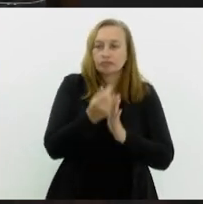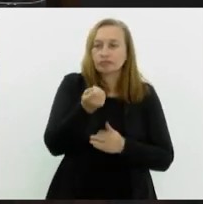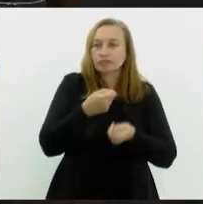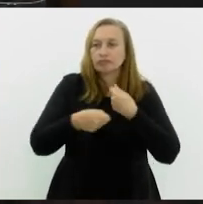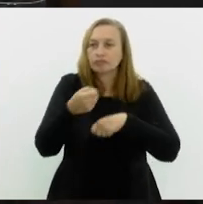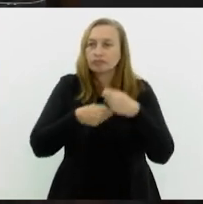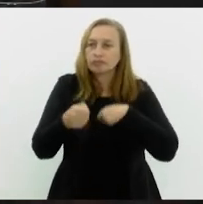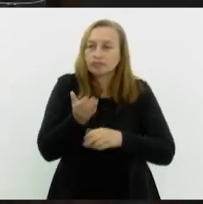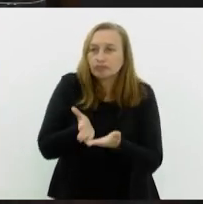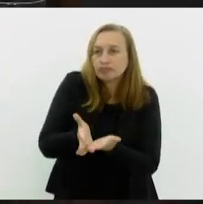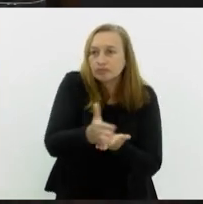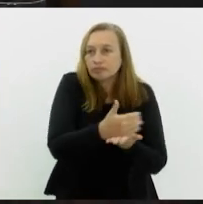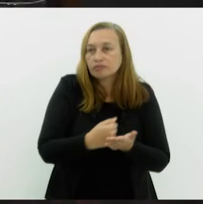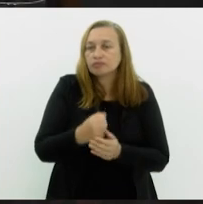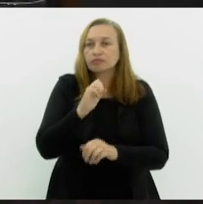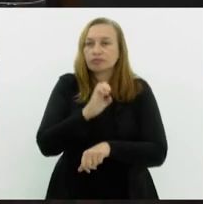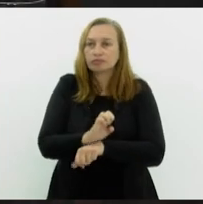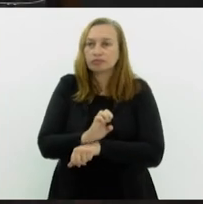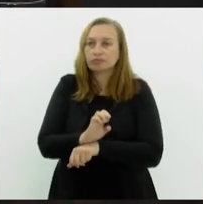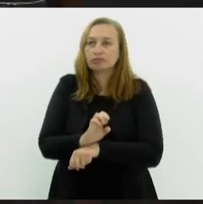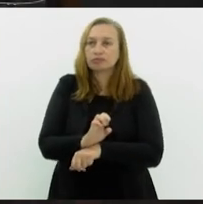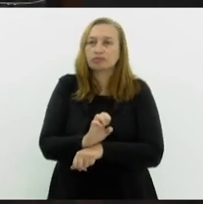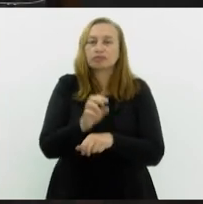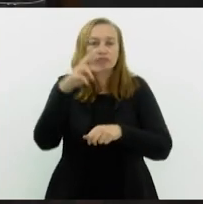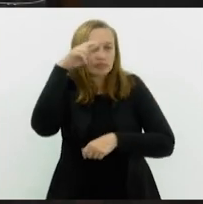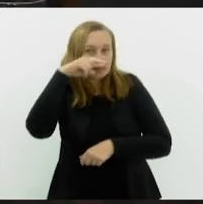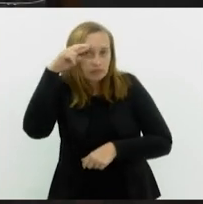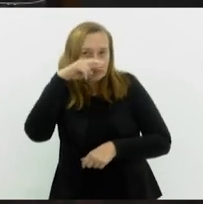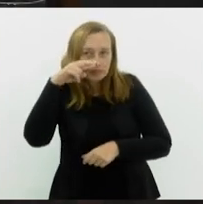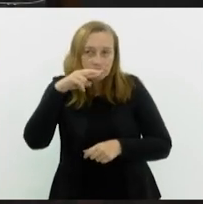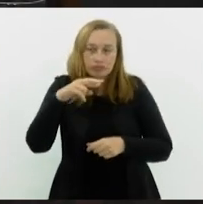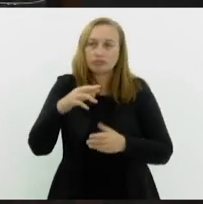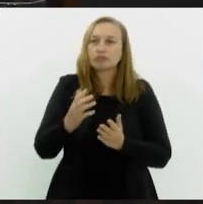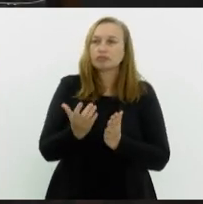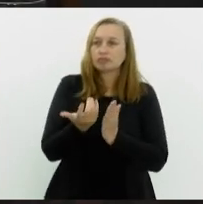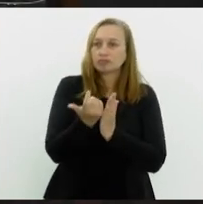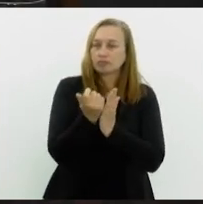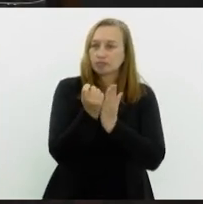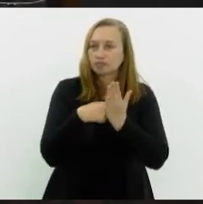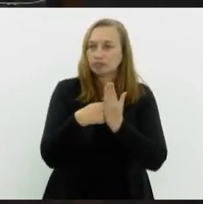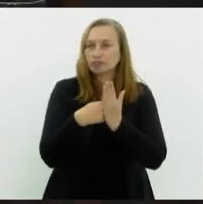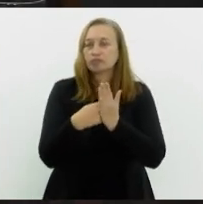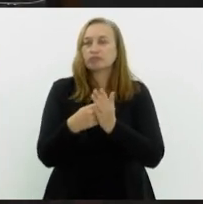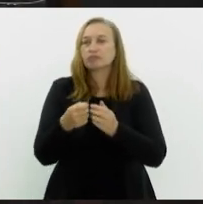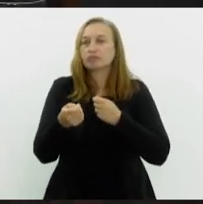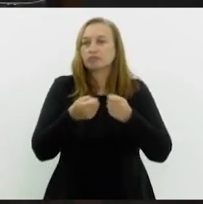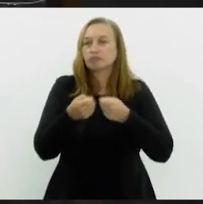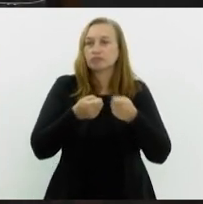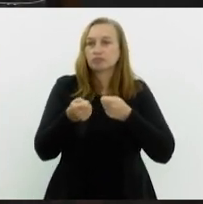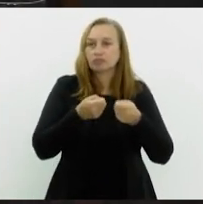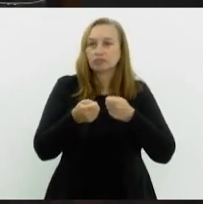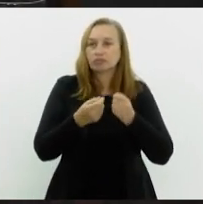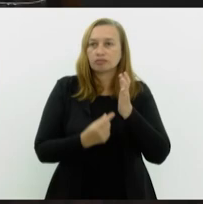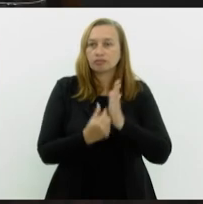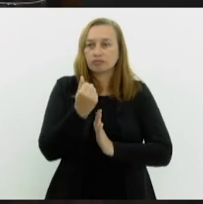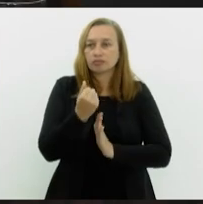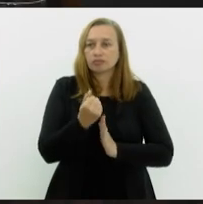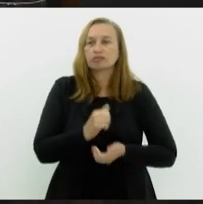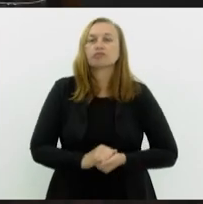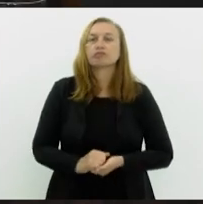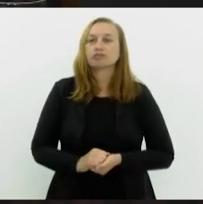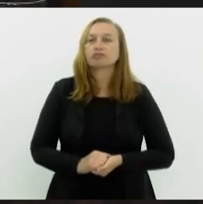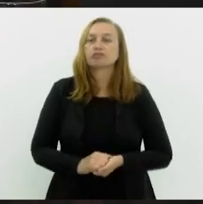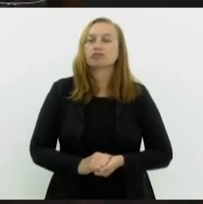da Arrecadação Estadual, Fiscalização dos Tributos Estaduais, Orçamento, Finanças, Fiscalização Financeira e